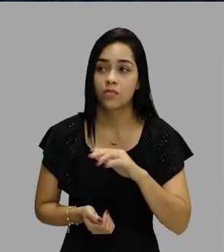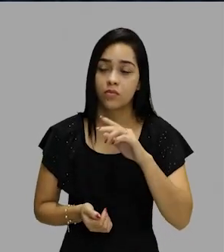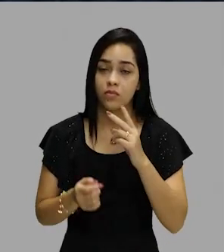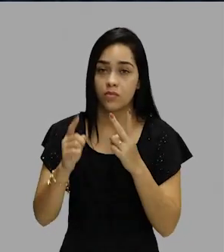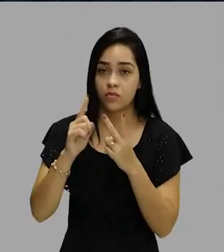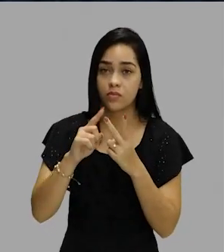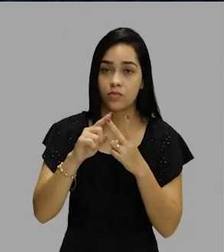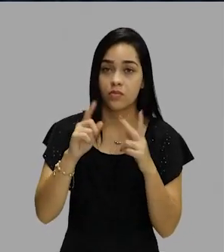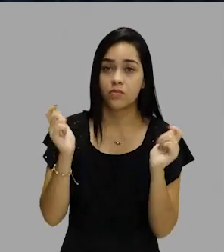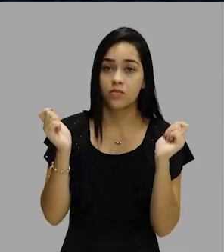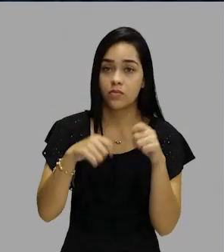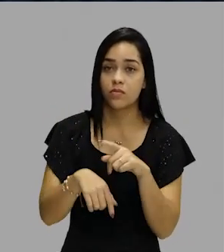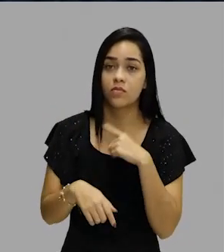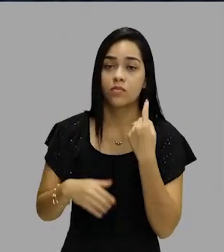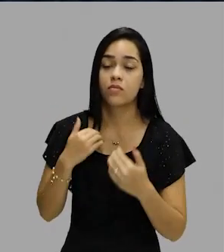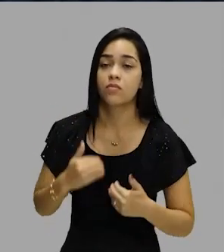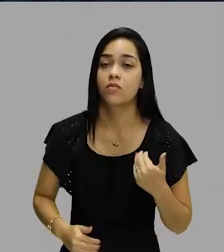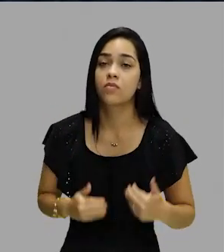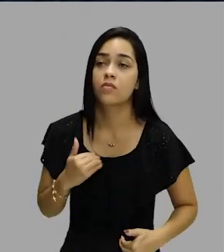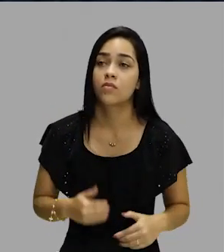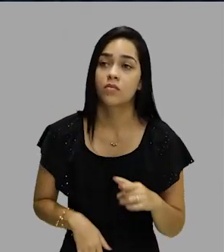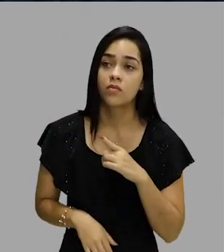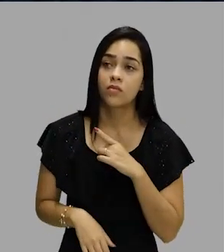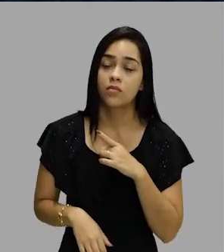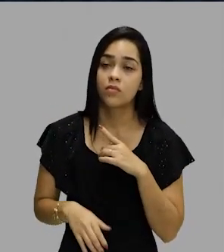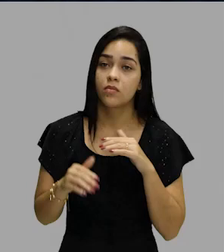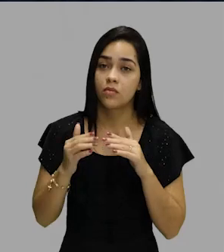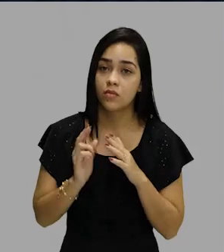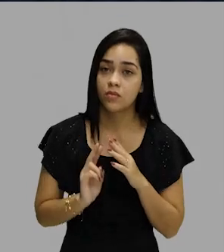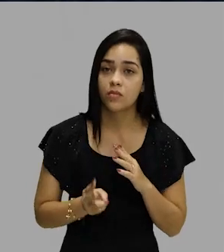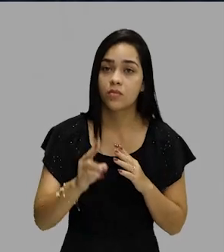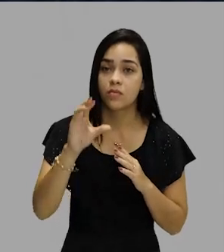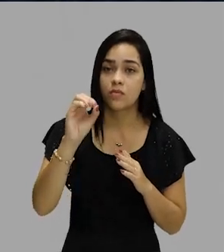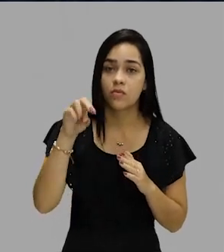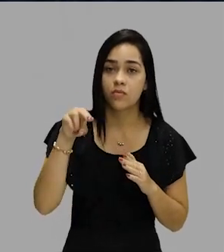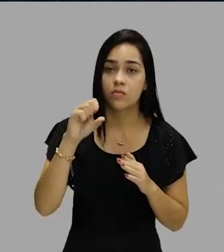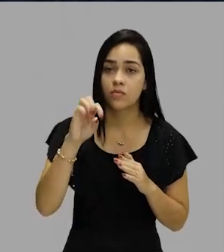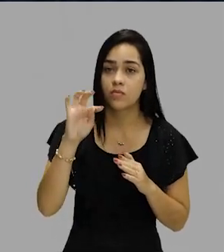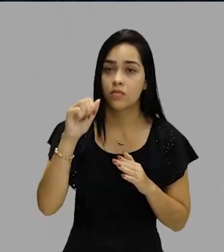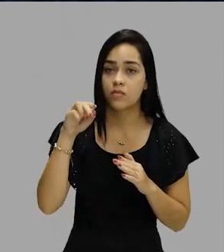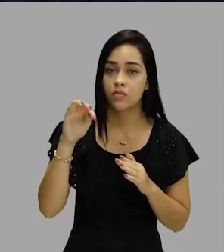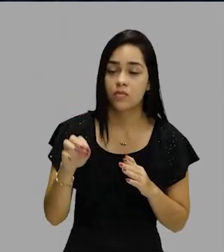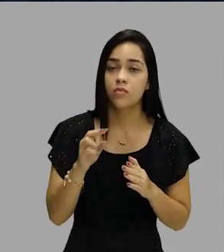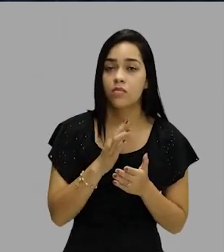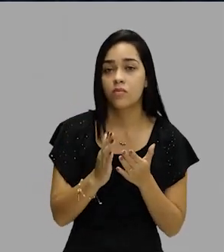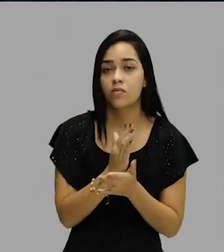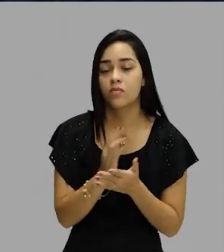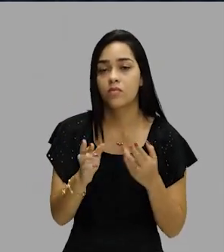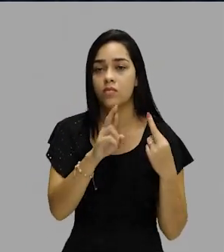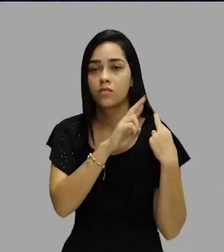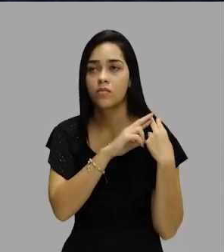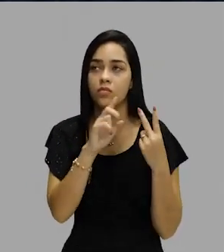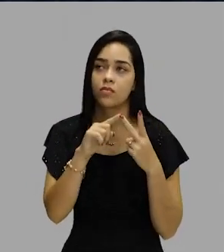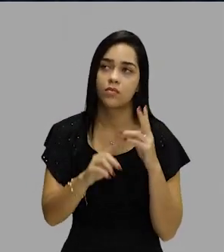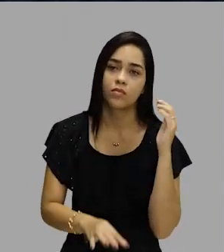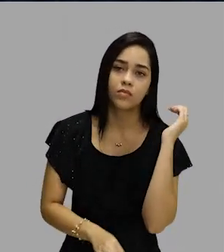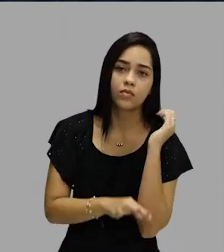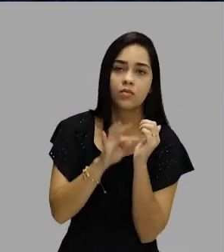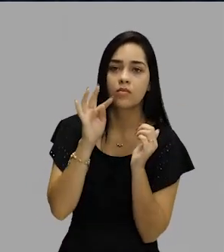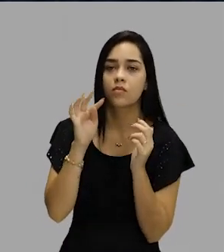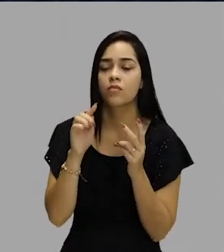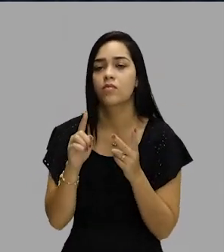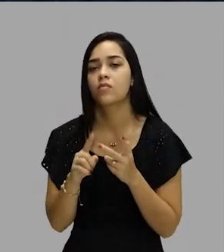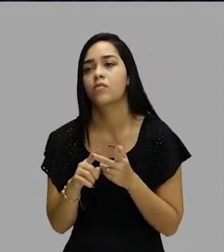homeostasia é a capacidade que o nosso organismo tem de manter constante algumas funções, como temperatura,